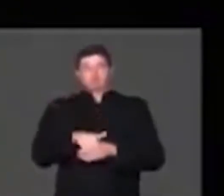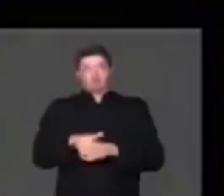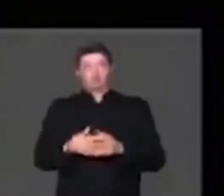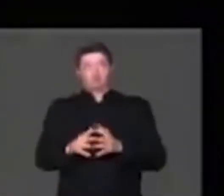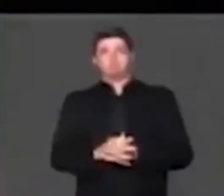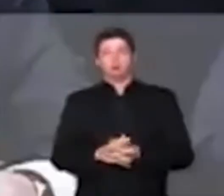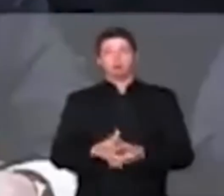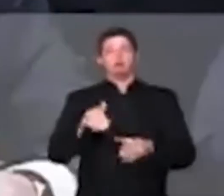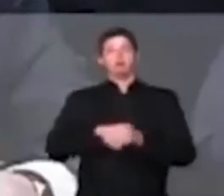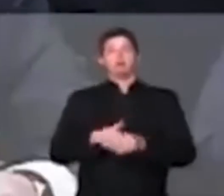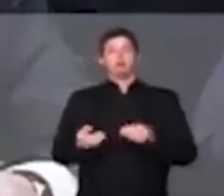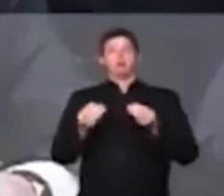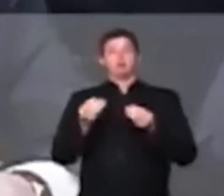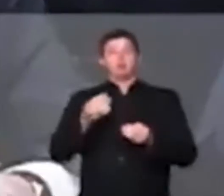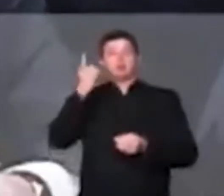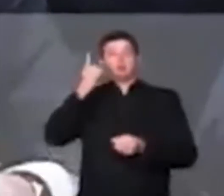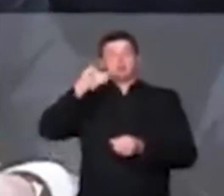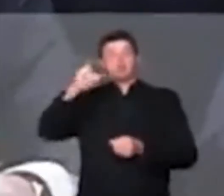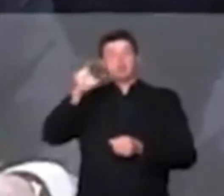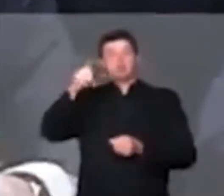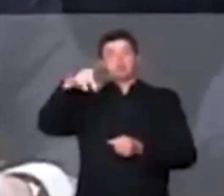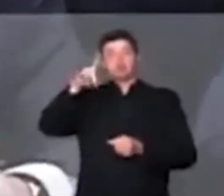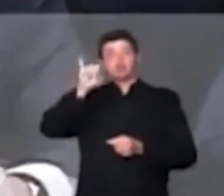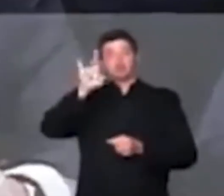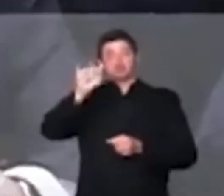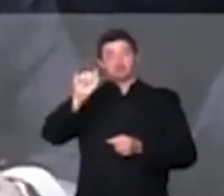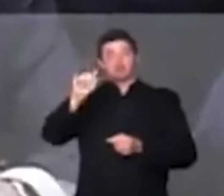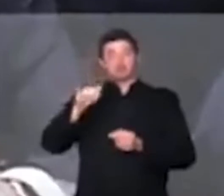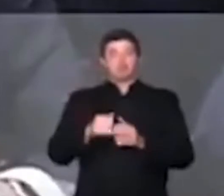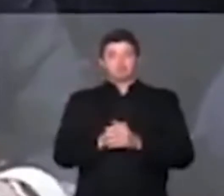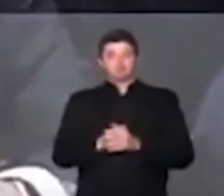236 votos. A deputada Jandira Fegali.